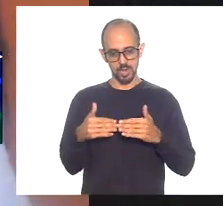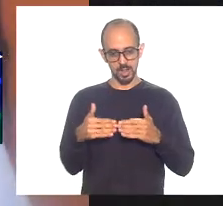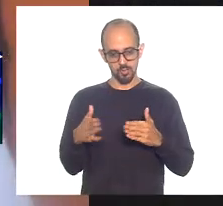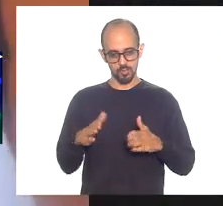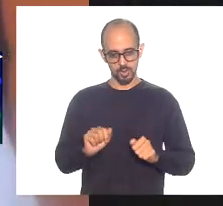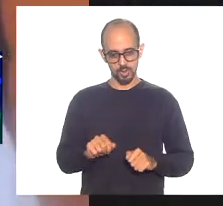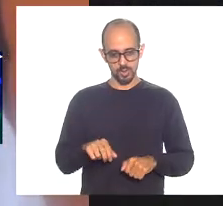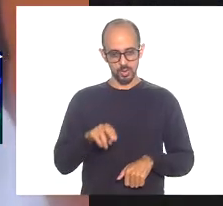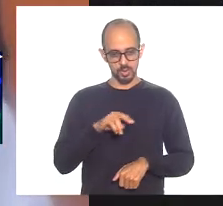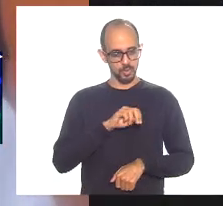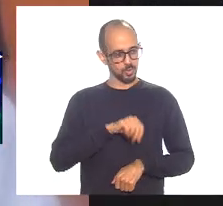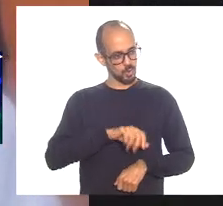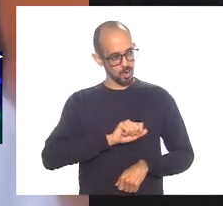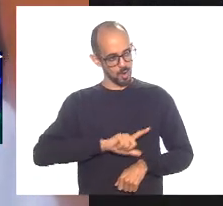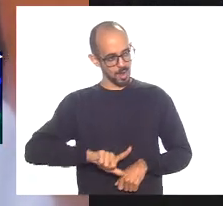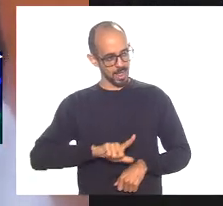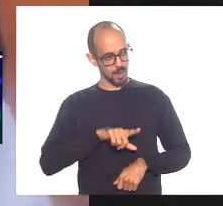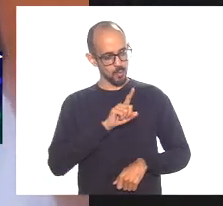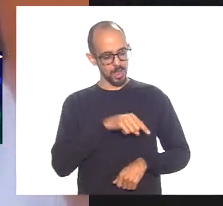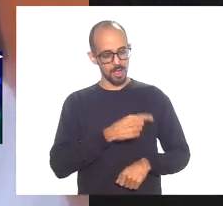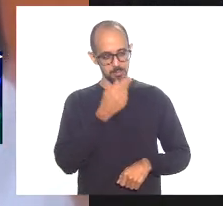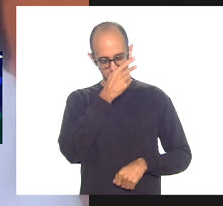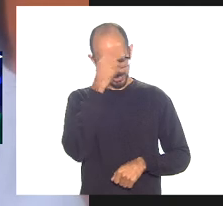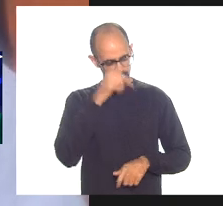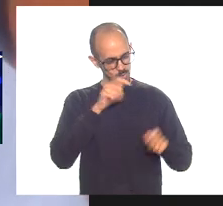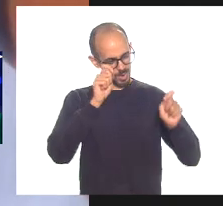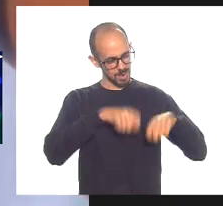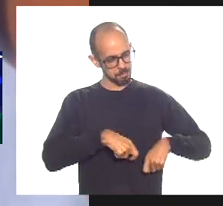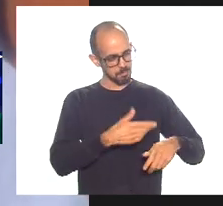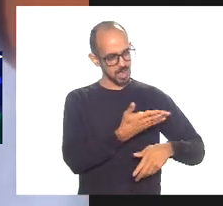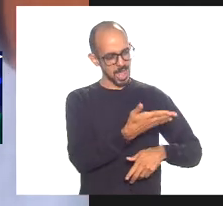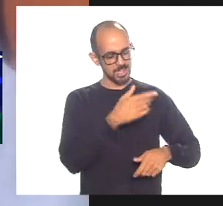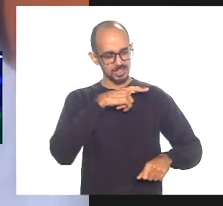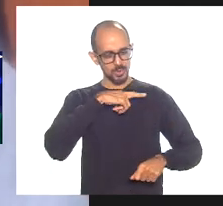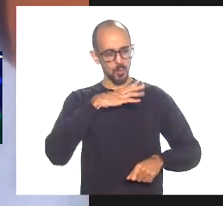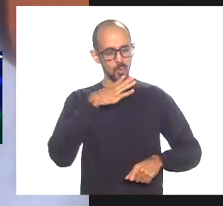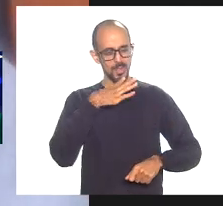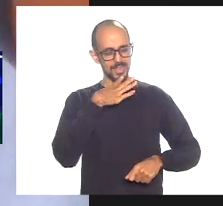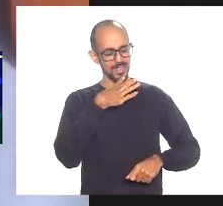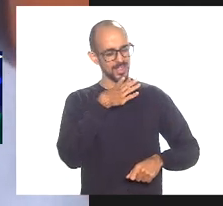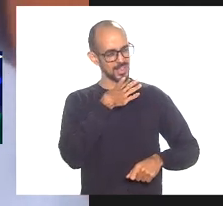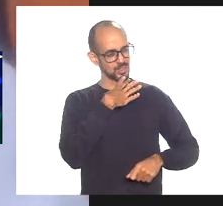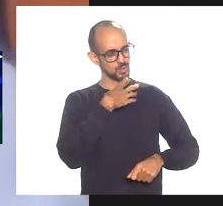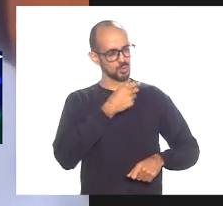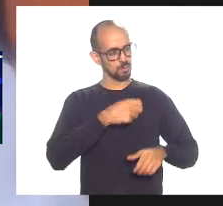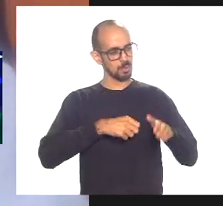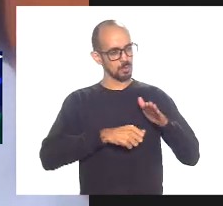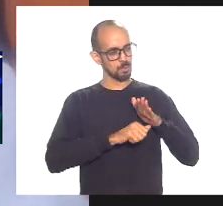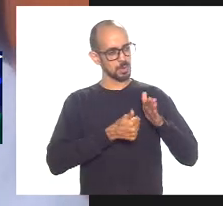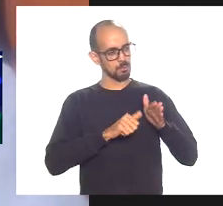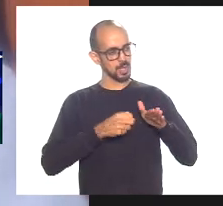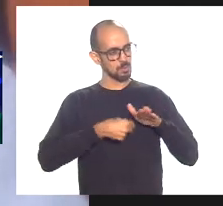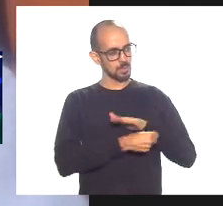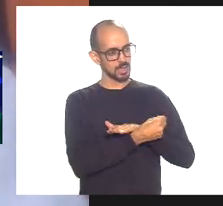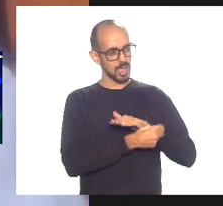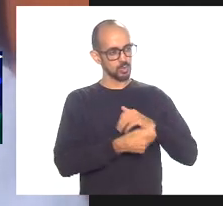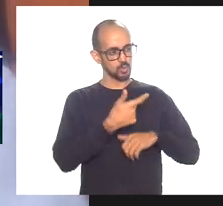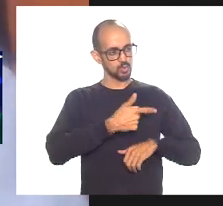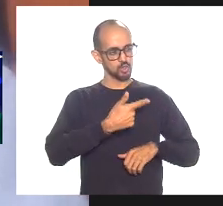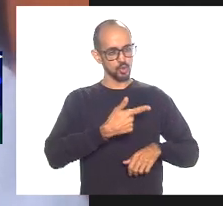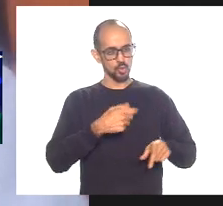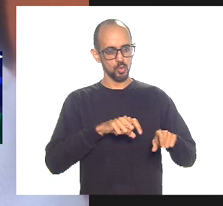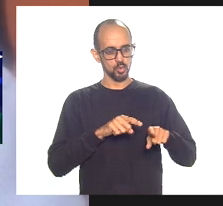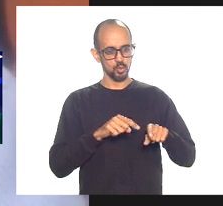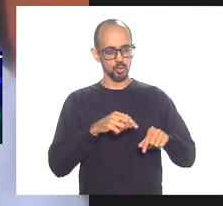Carvalho uma figura muito estimado muito competente foi a ser Esqueceu que ia mandar e no segundo Quando Fui